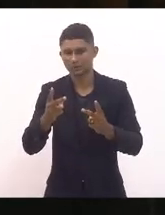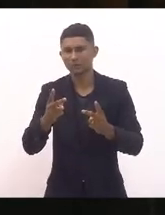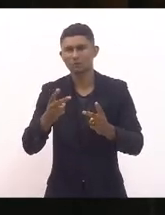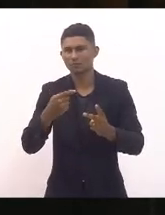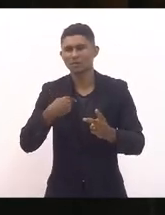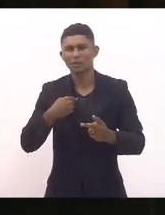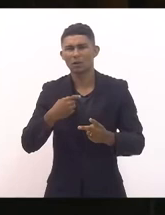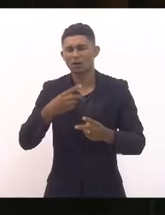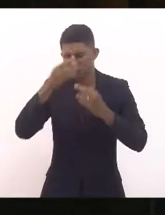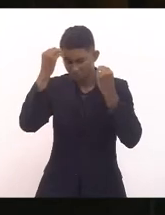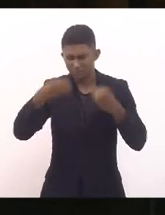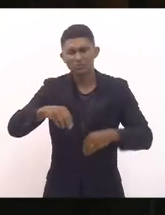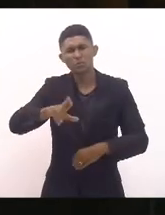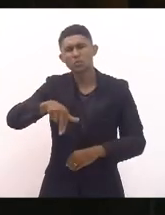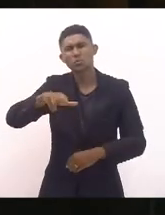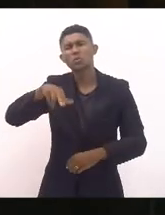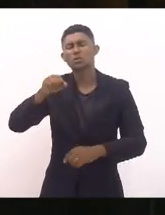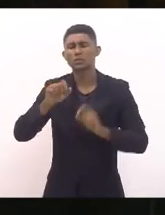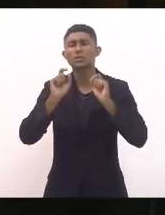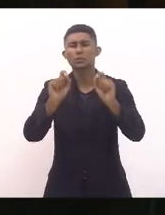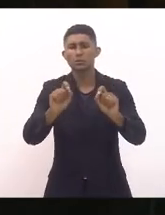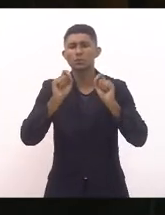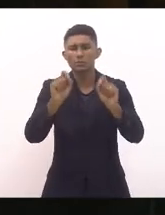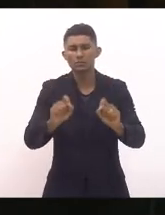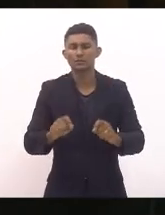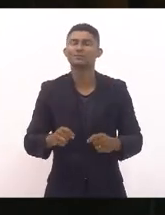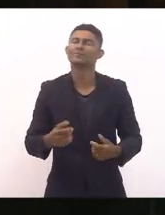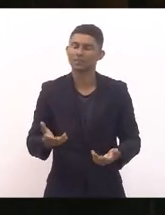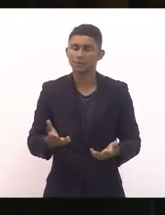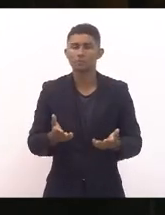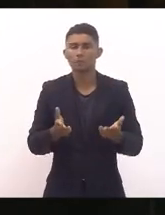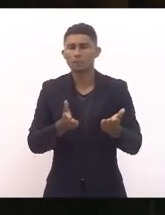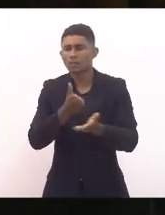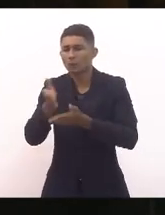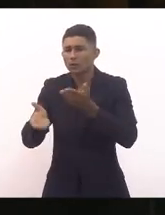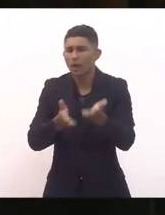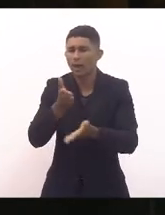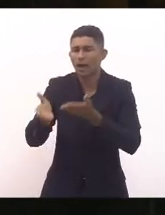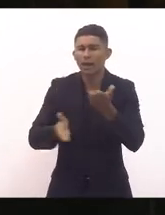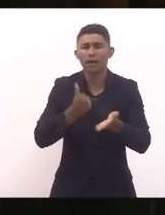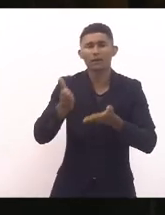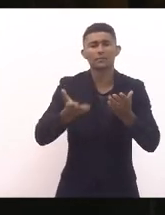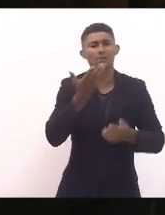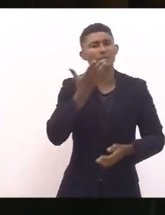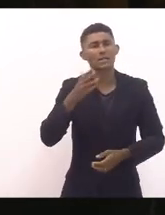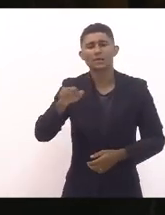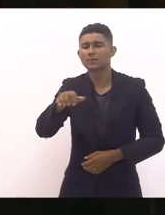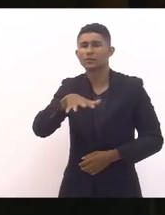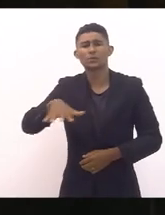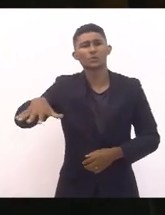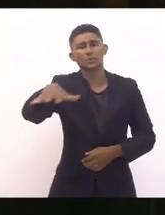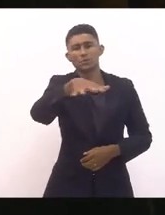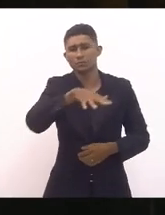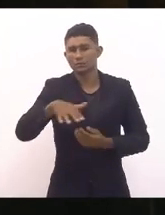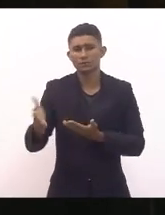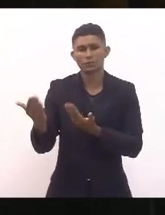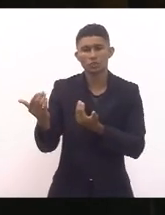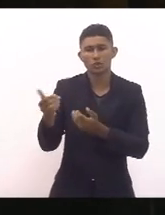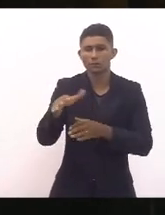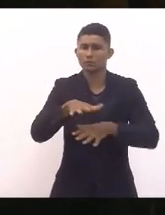não negocio mesmo, que é o zelo e o cuidado com as nossas crianças e com as nossas